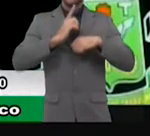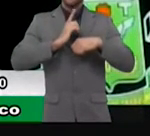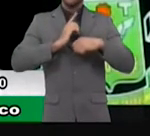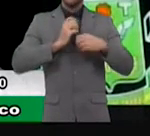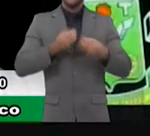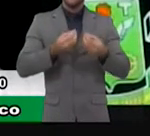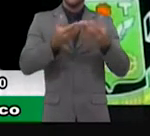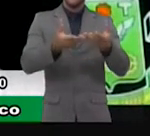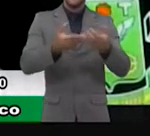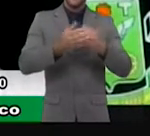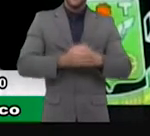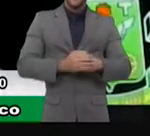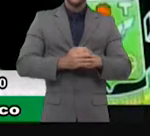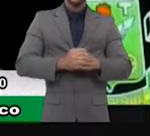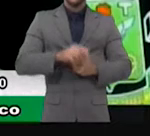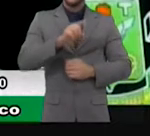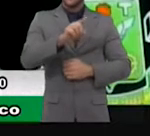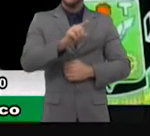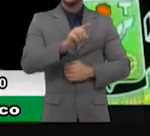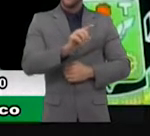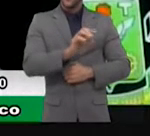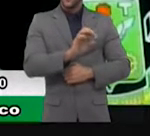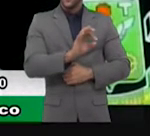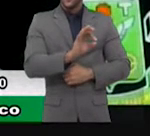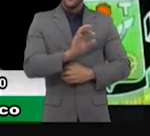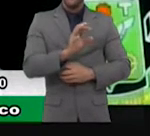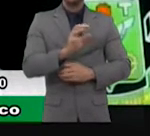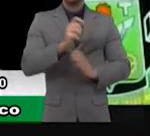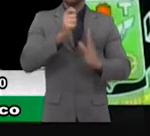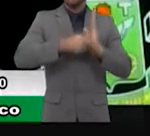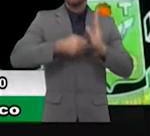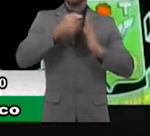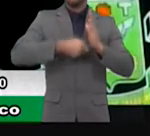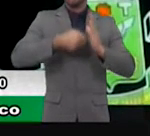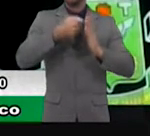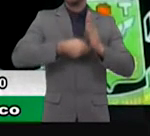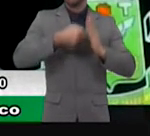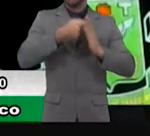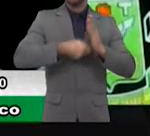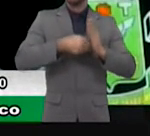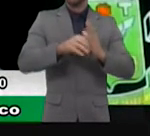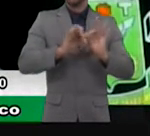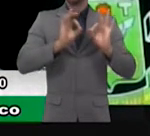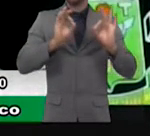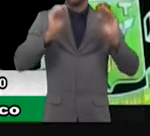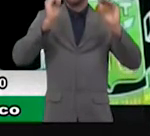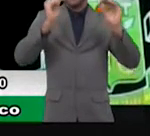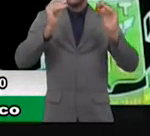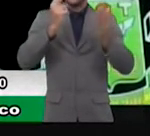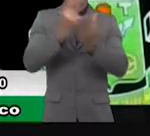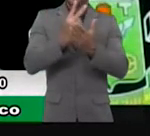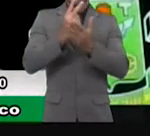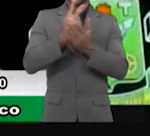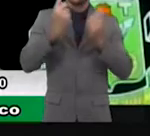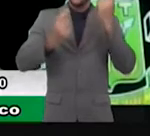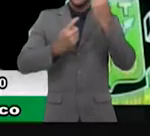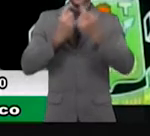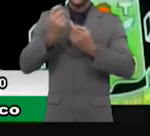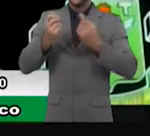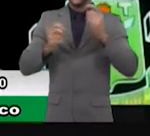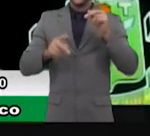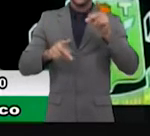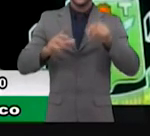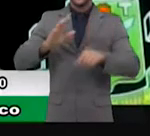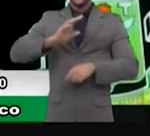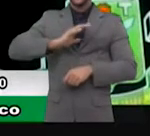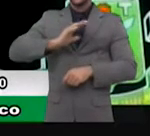Excelência. Vossa Excelência também foi um grande lutador, é um grande lutador pelas causas da sociedade dessa